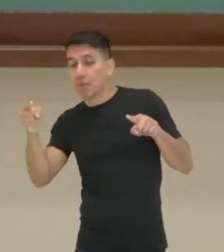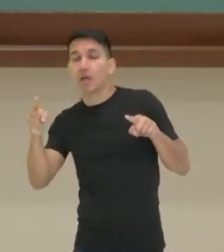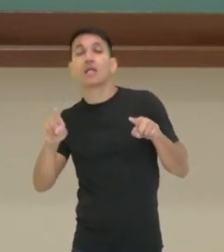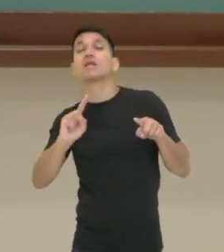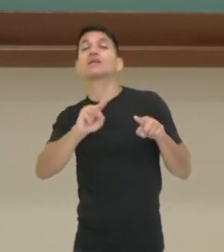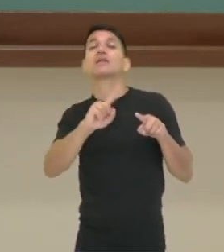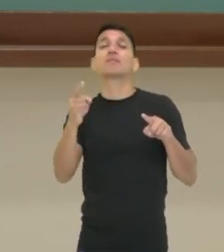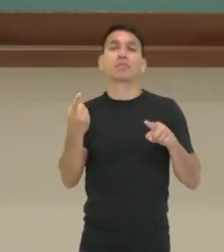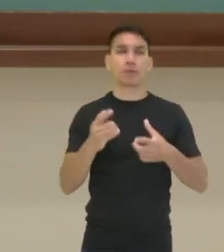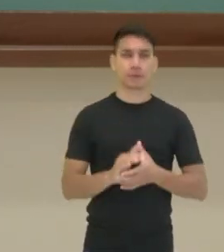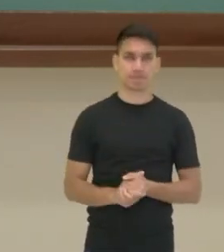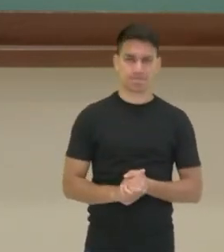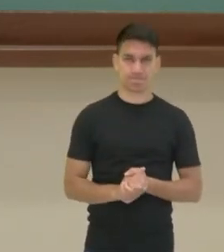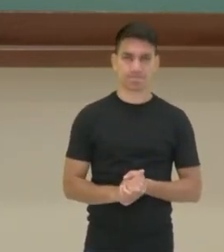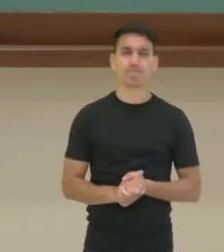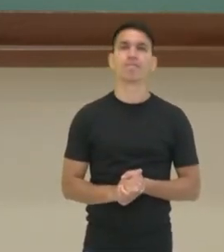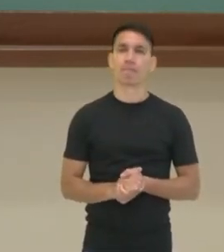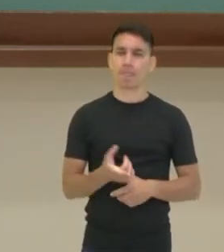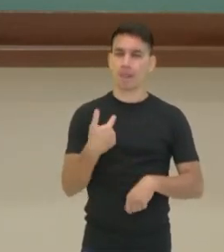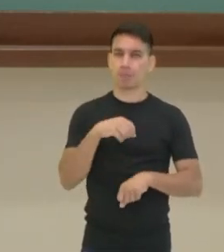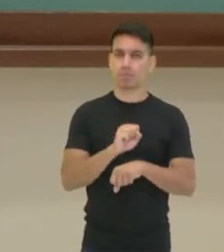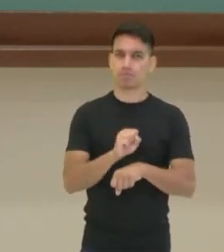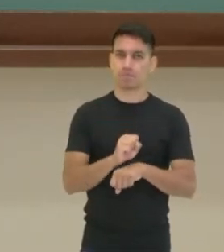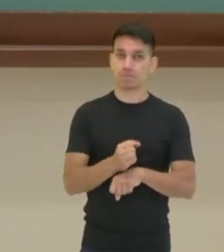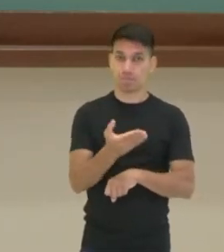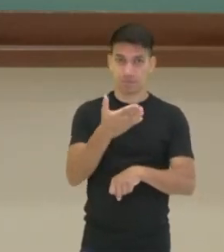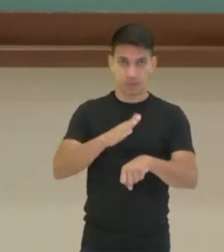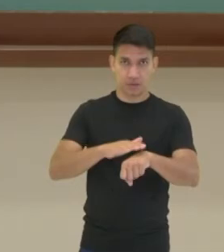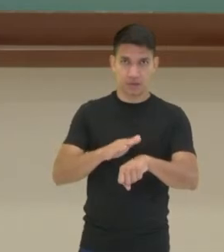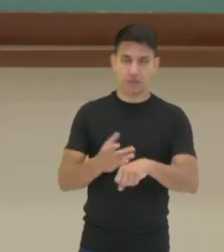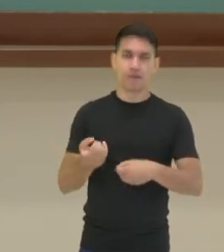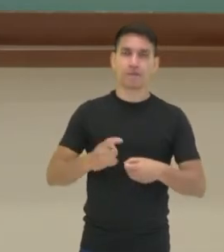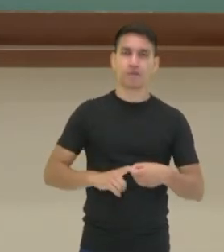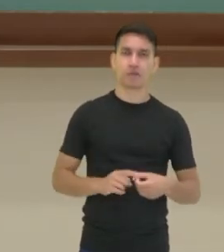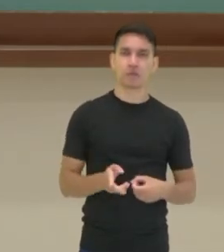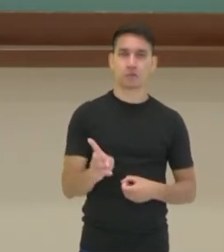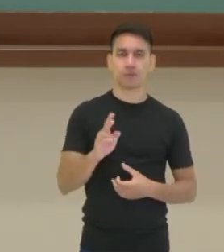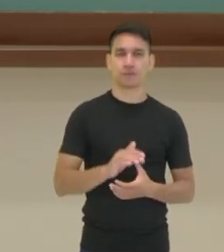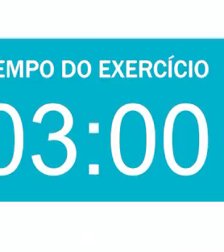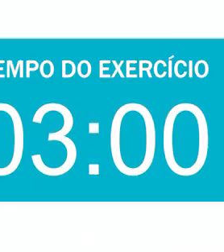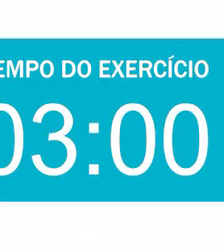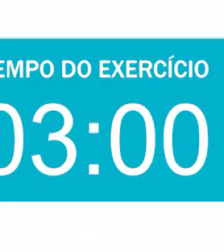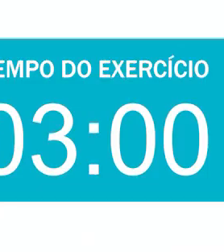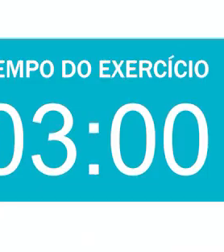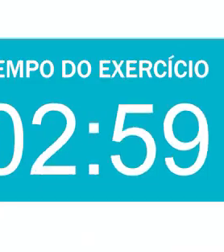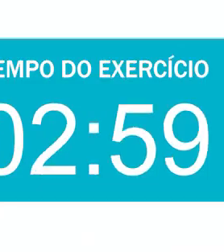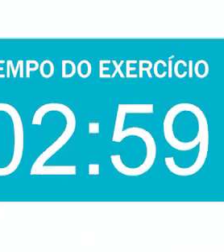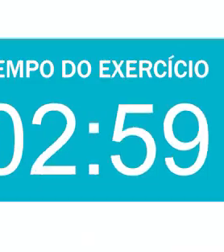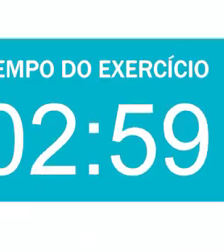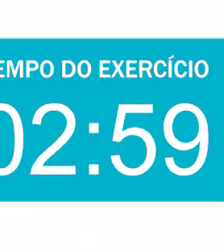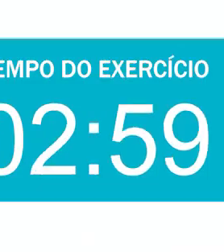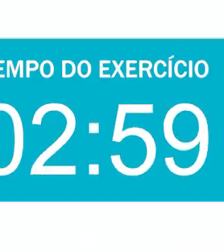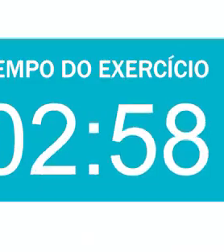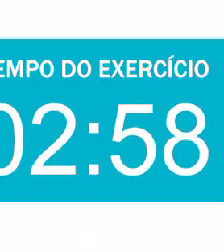que tem depois da vírgula, tá bom? Então a prof vai dar um tempinho para vocês e eu já retomo para fazer a correção.